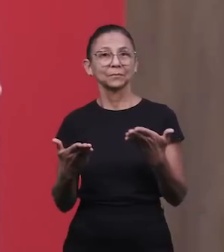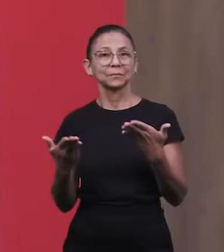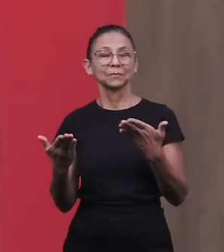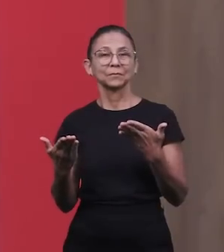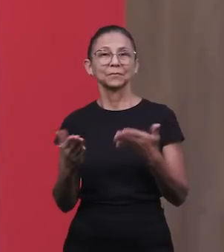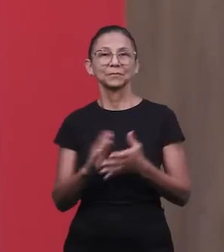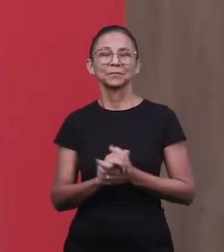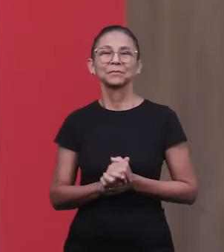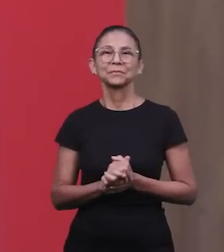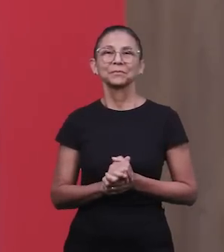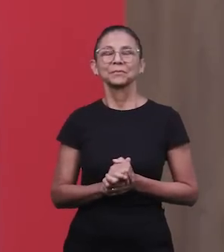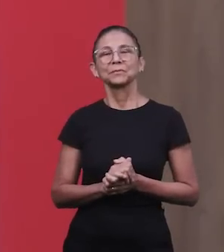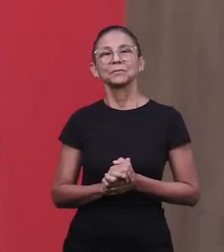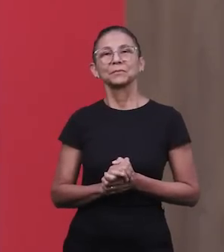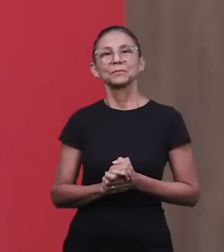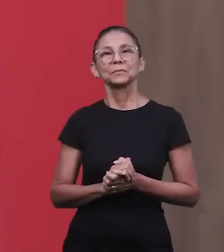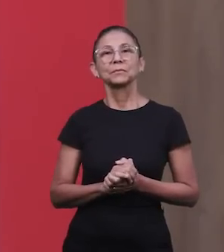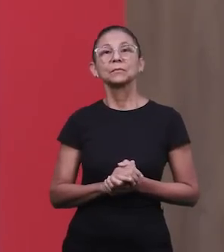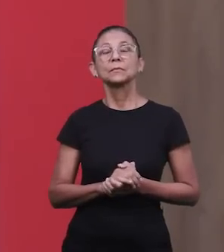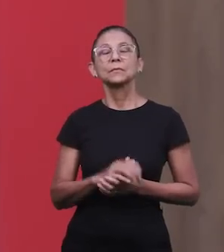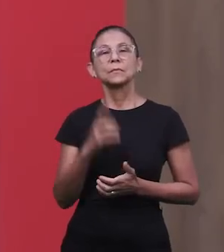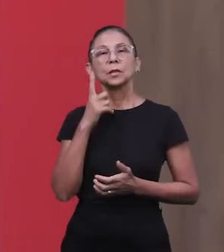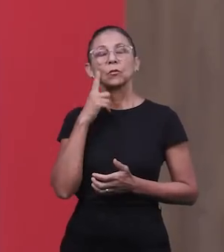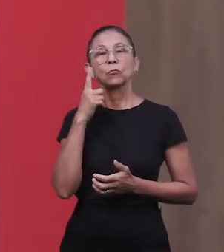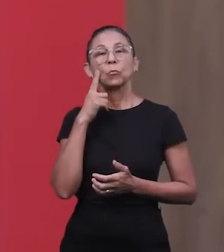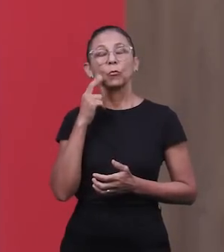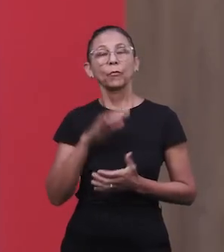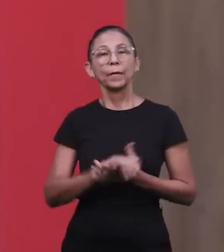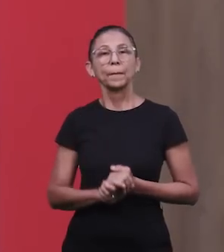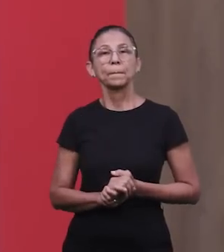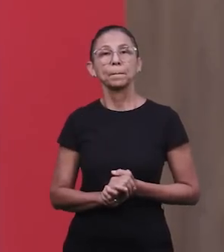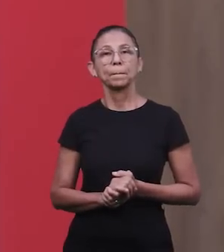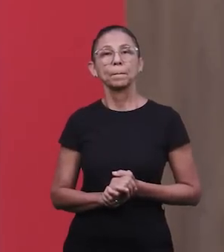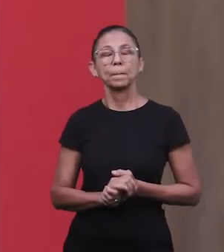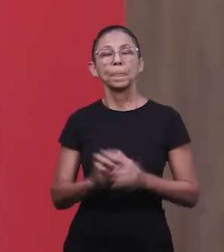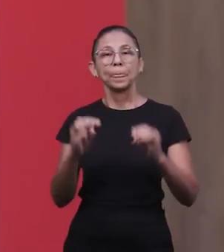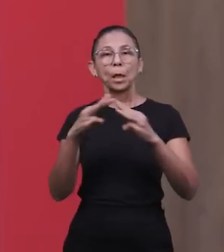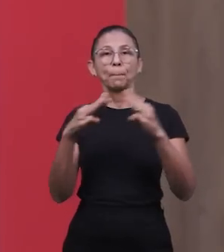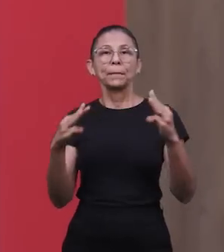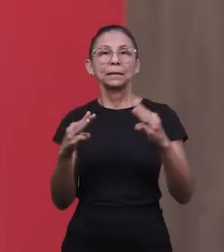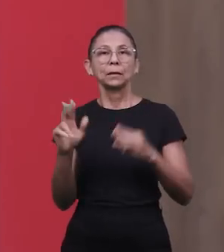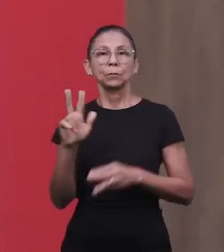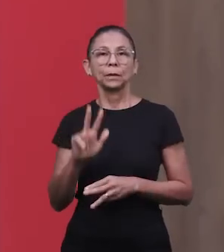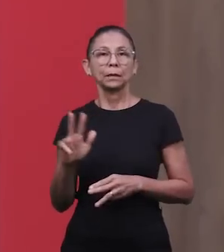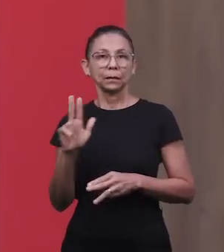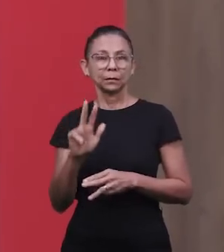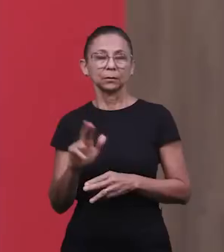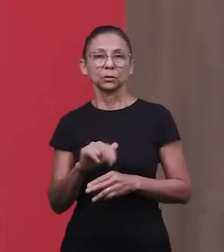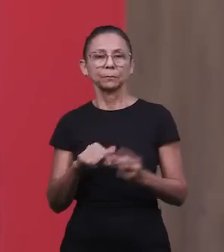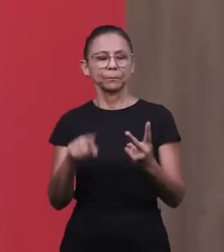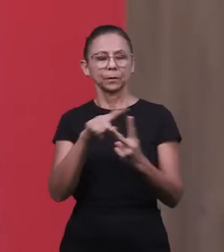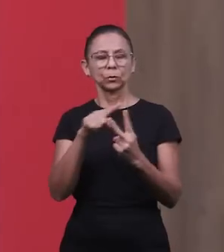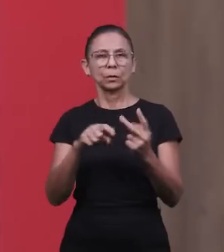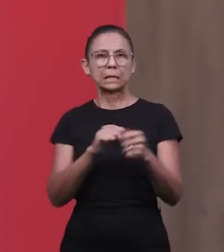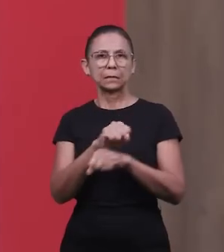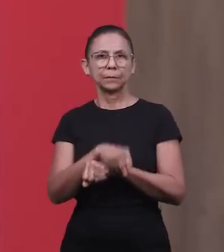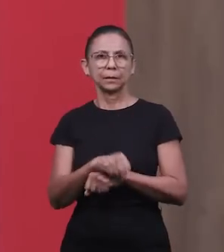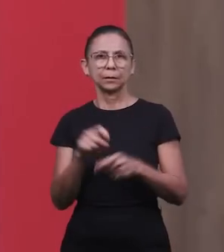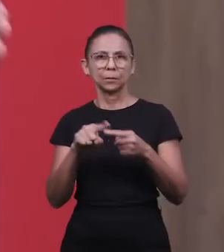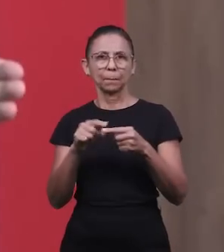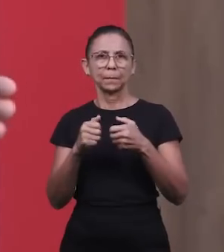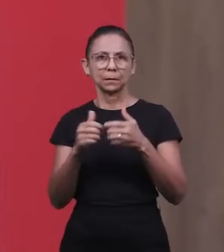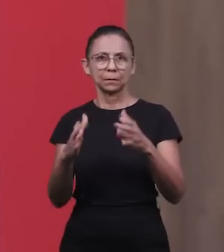Agora as notícias dos Manaíns. No Manaim de Uberlândia, Minas Gerais, houve ali dois seminários, sendo um